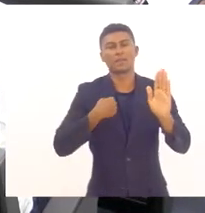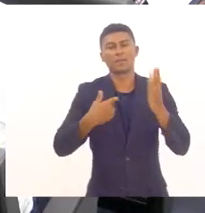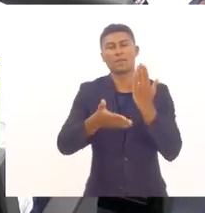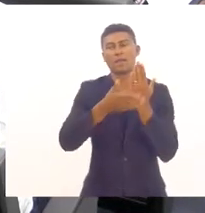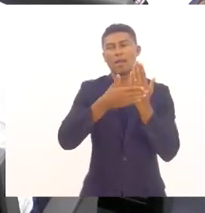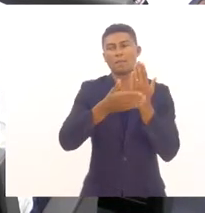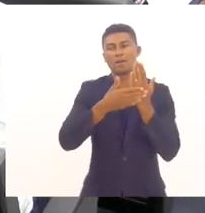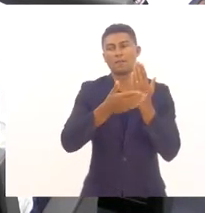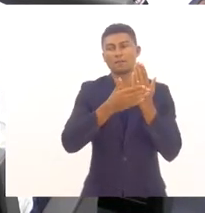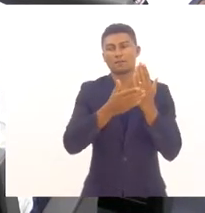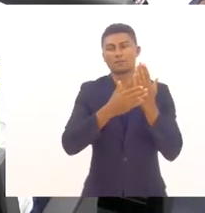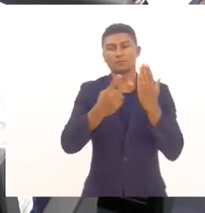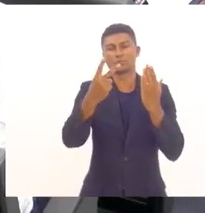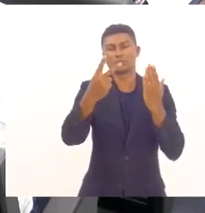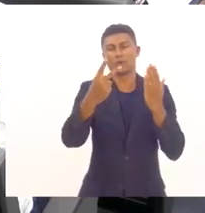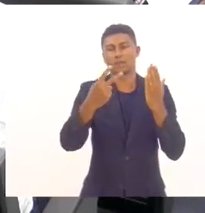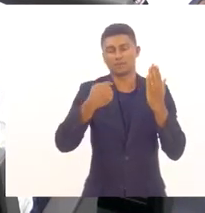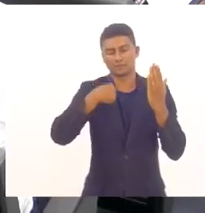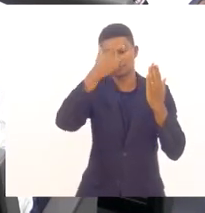páginas.